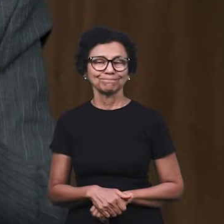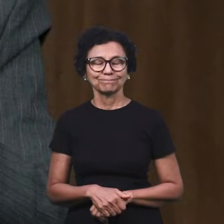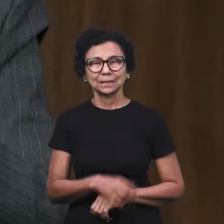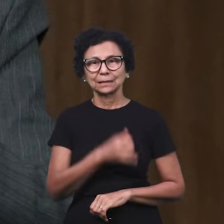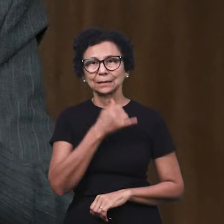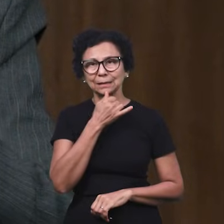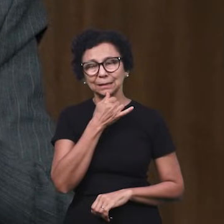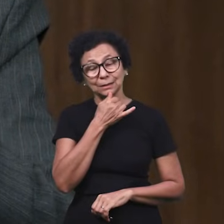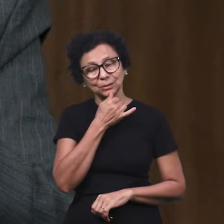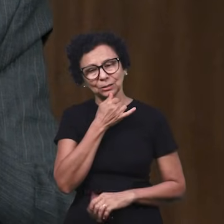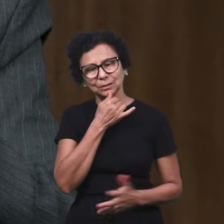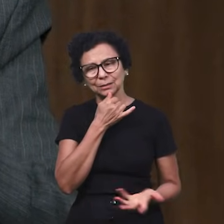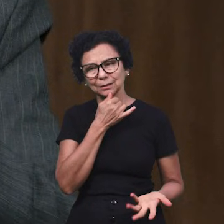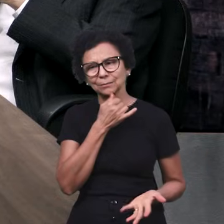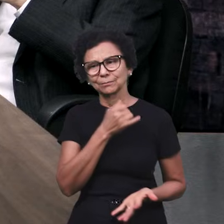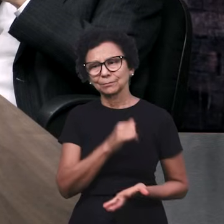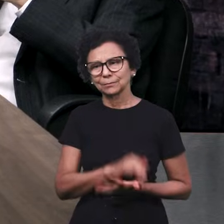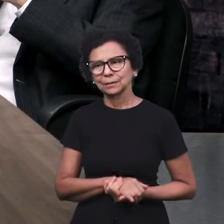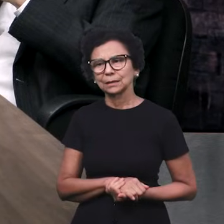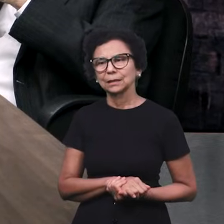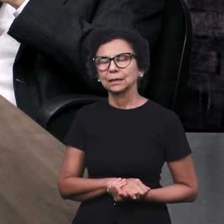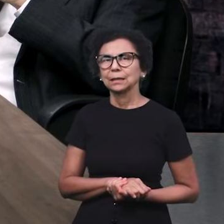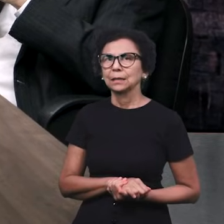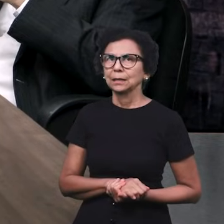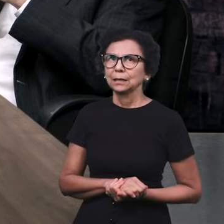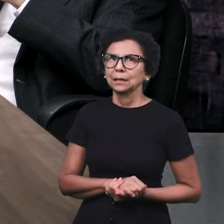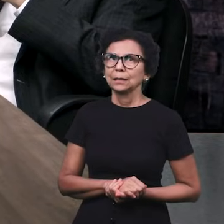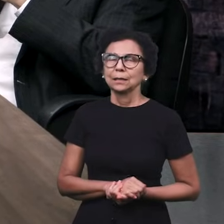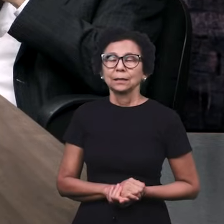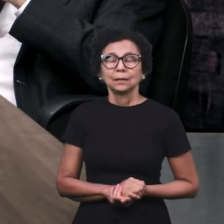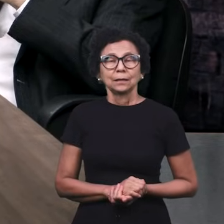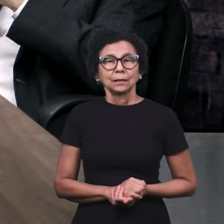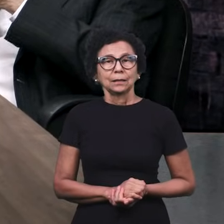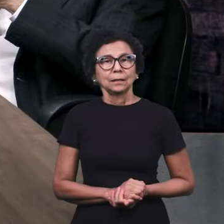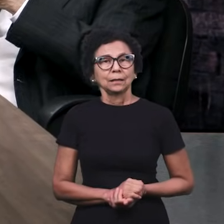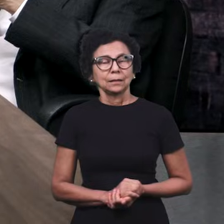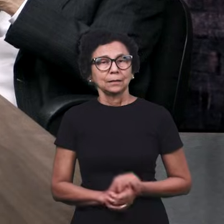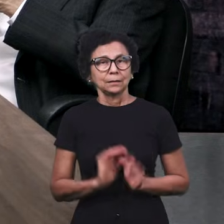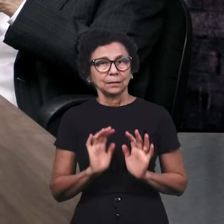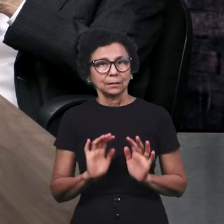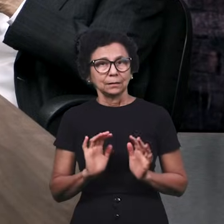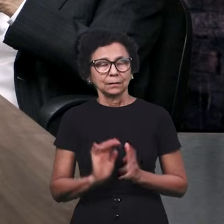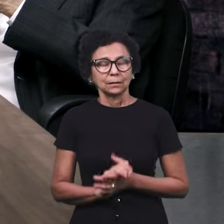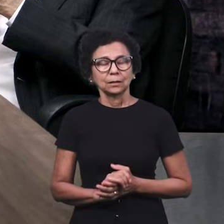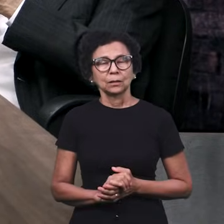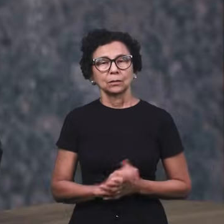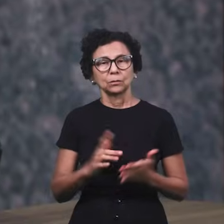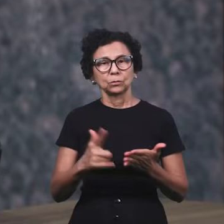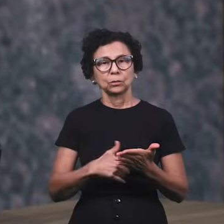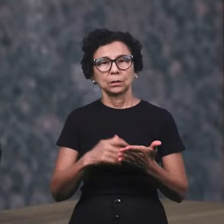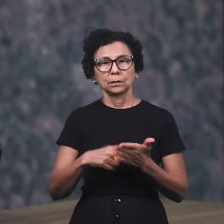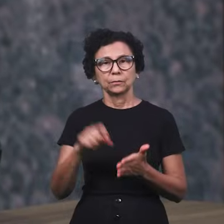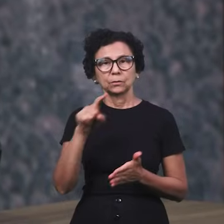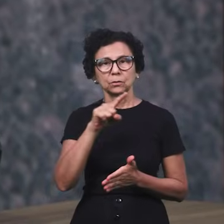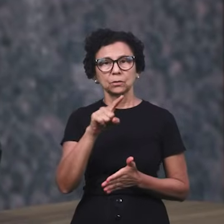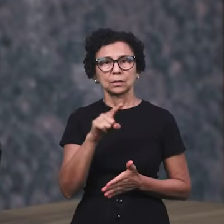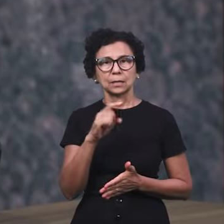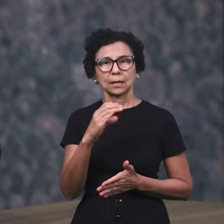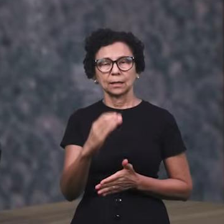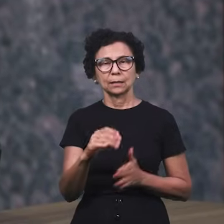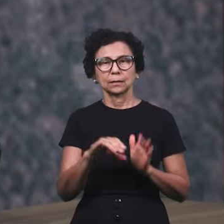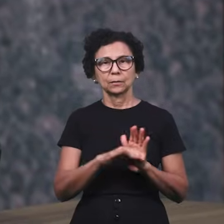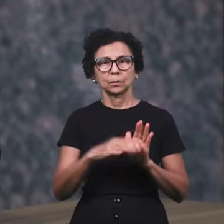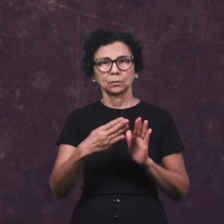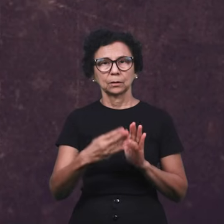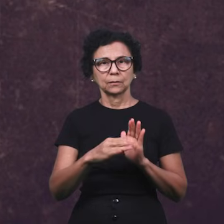muito bonita, não é? Nada bonita, né? Uma situação, inclusive, a ser ponderada, né, pastor? Porque Zacarias, capítulo 4,